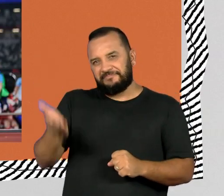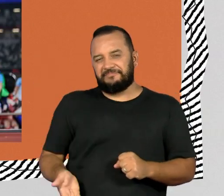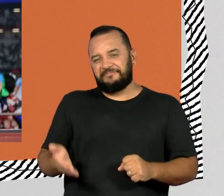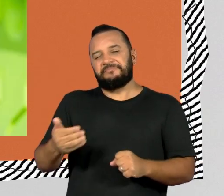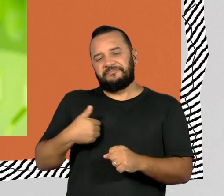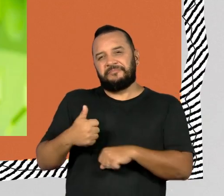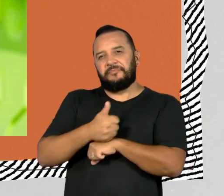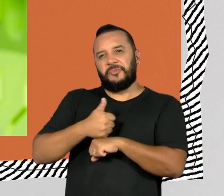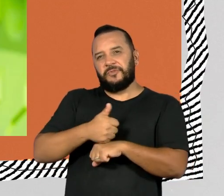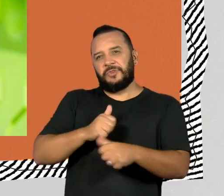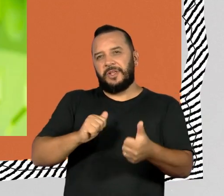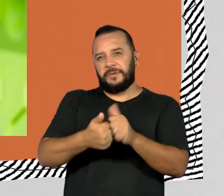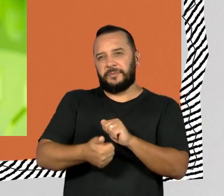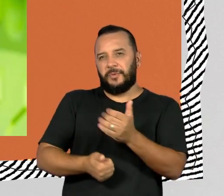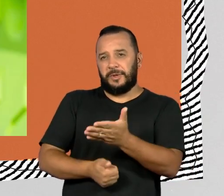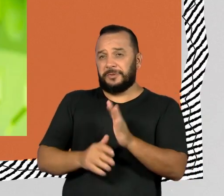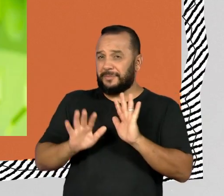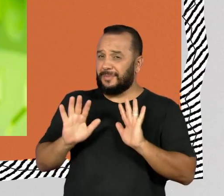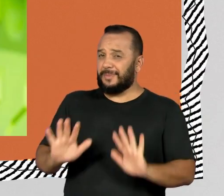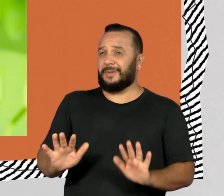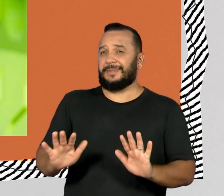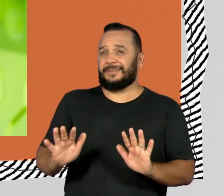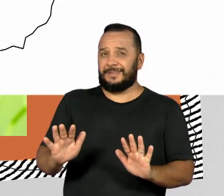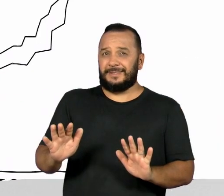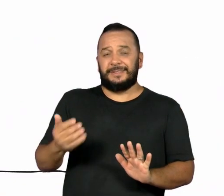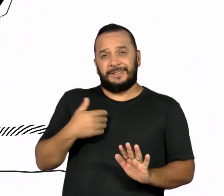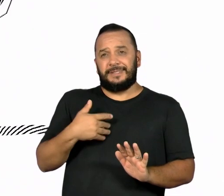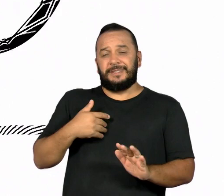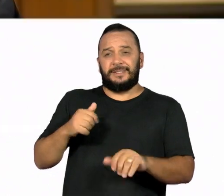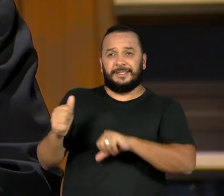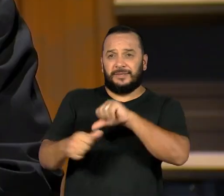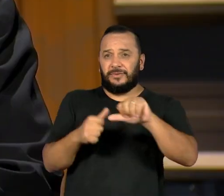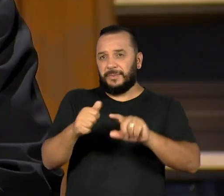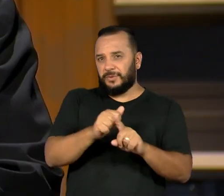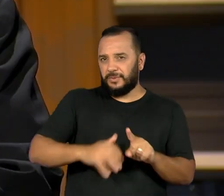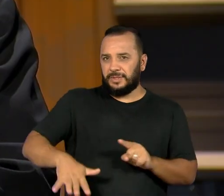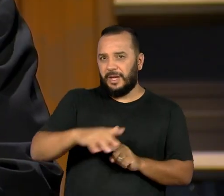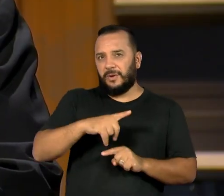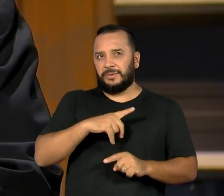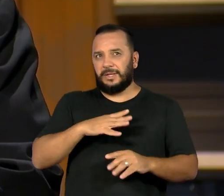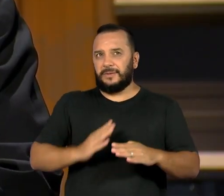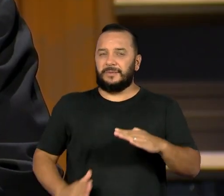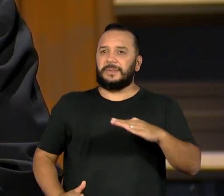muito dedicados. Mas olhando como transformação social, tem um limite aí, porque